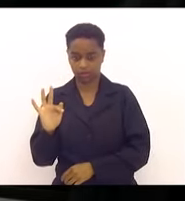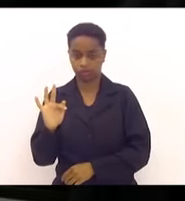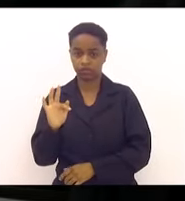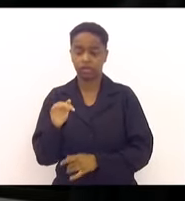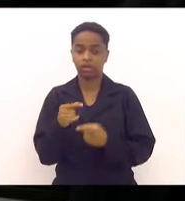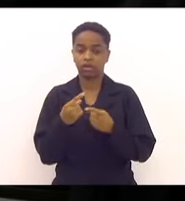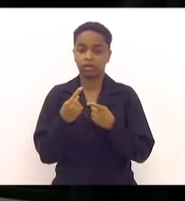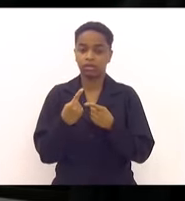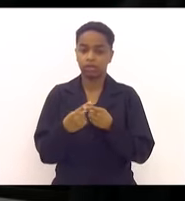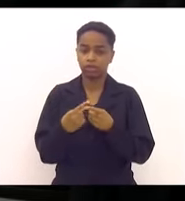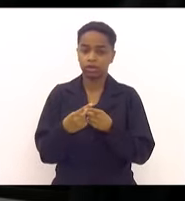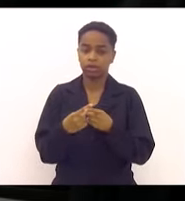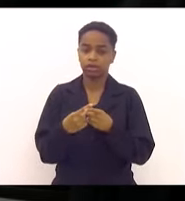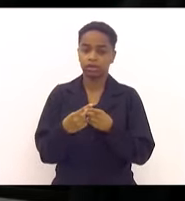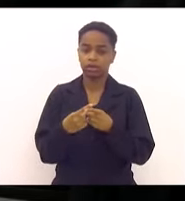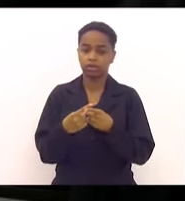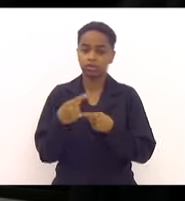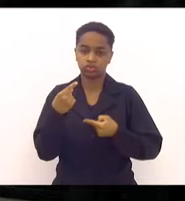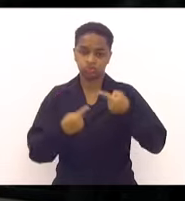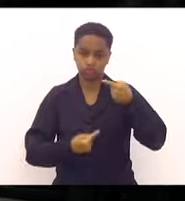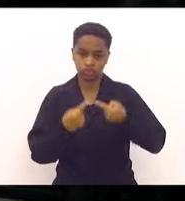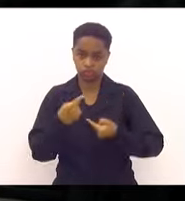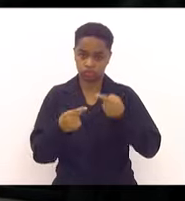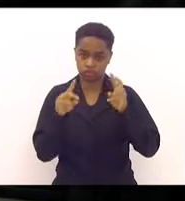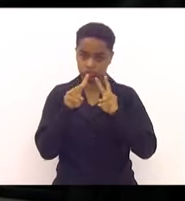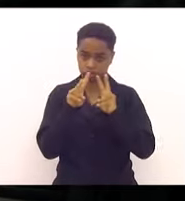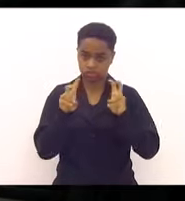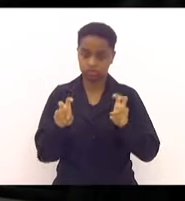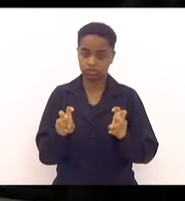que versa sobre essa questão